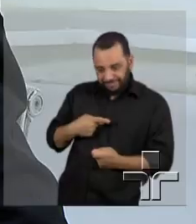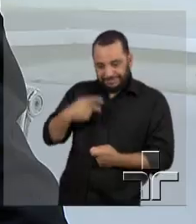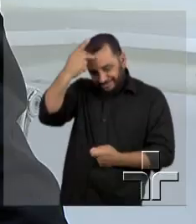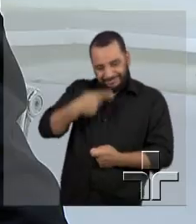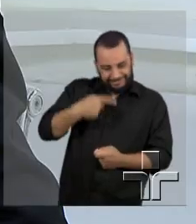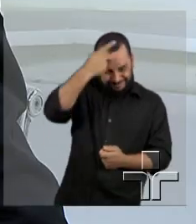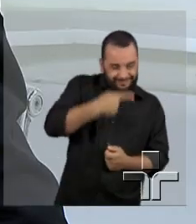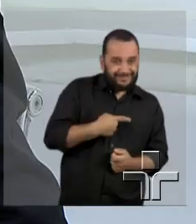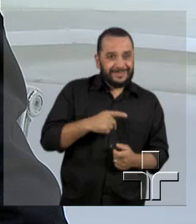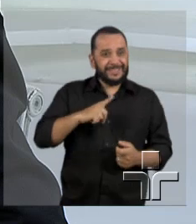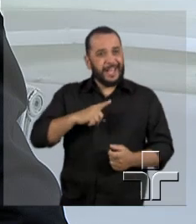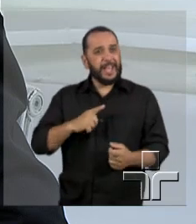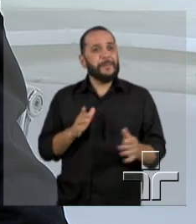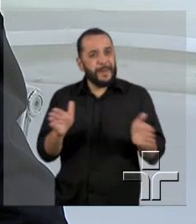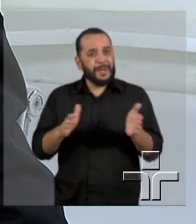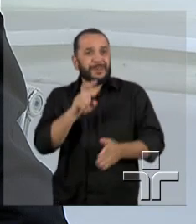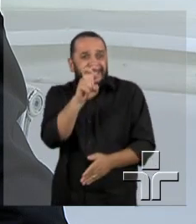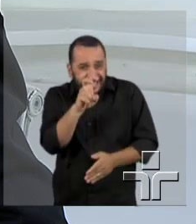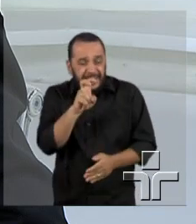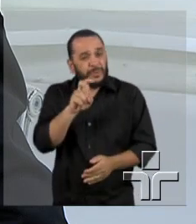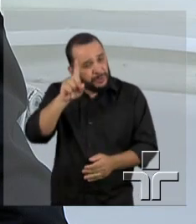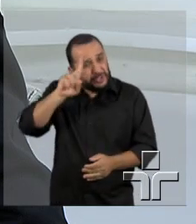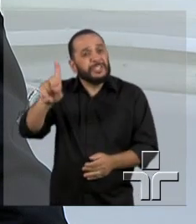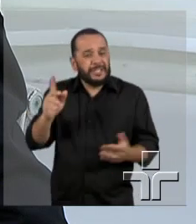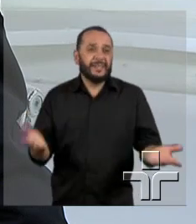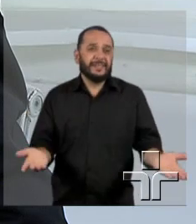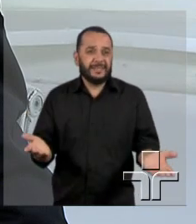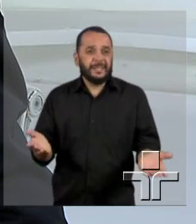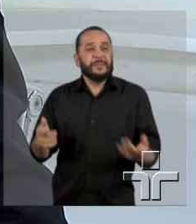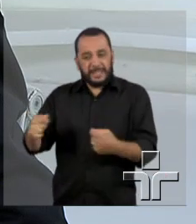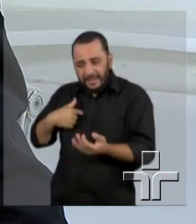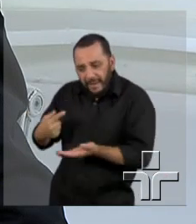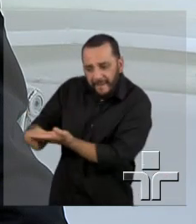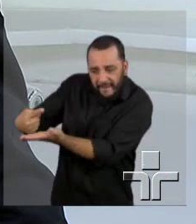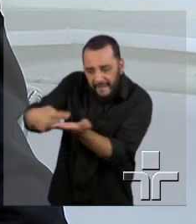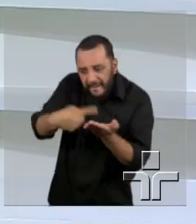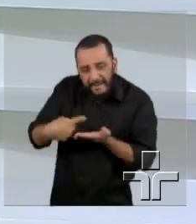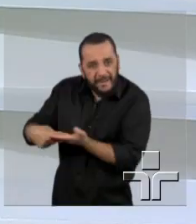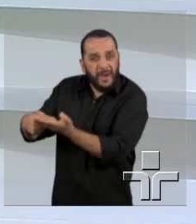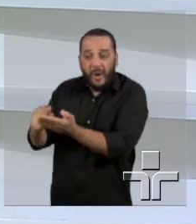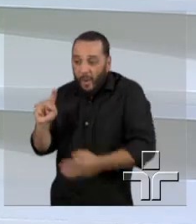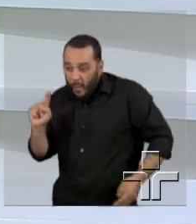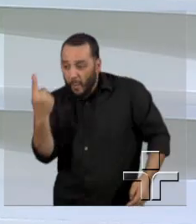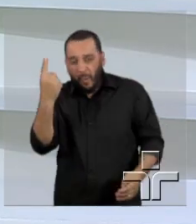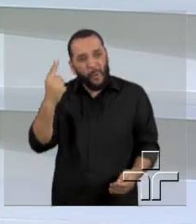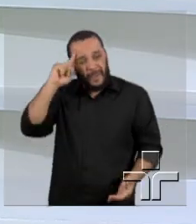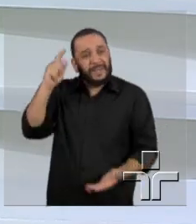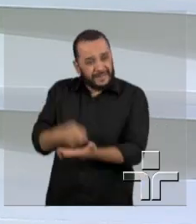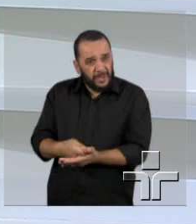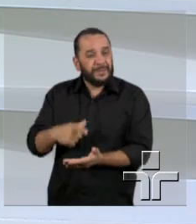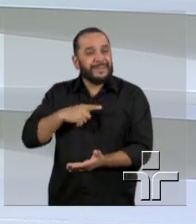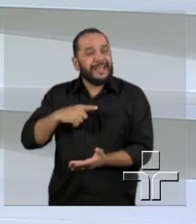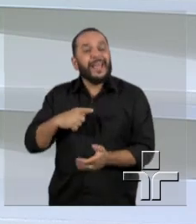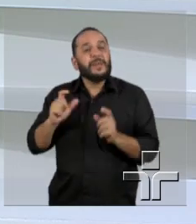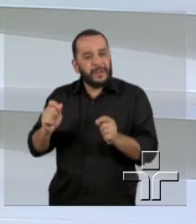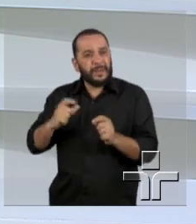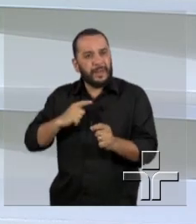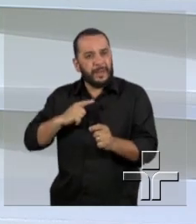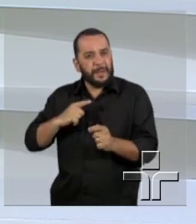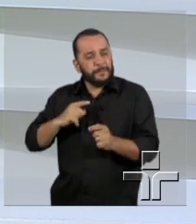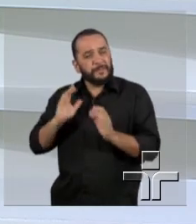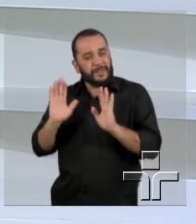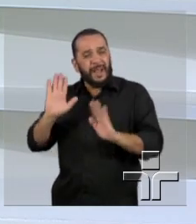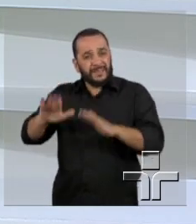porque teria que haver um consenso dentro do Supremo para que prevalecesse uma medida como essa. Nós estamos vendo liminares que duram 10 anos em vigor